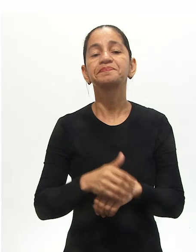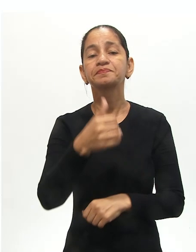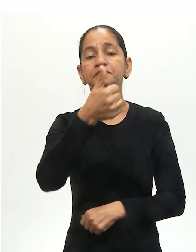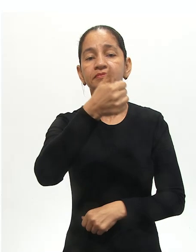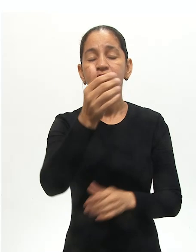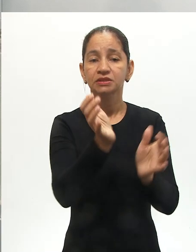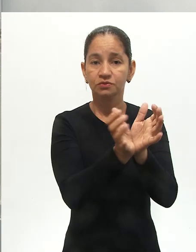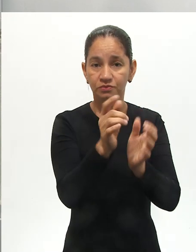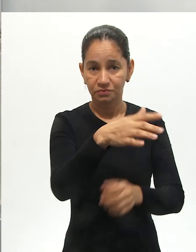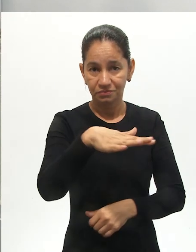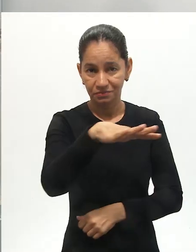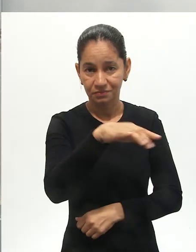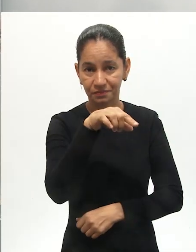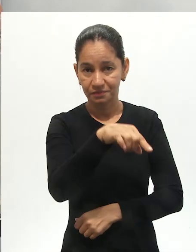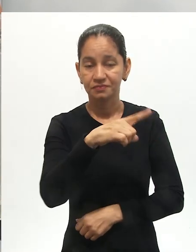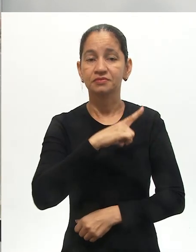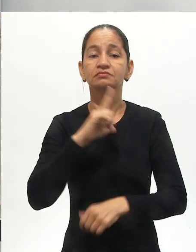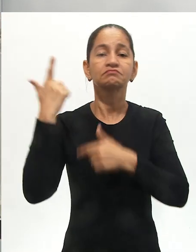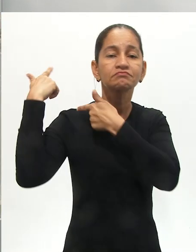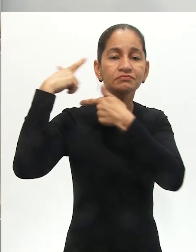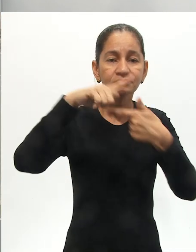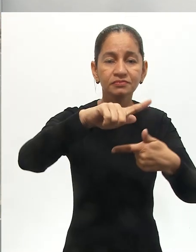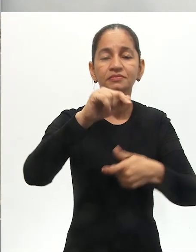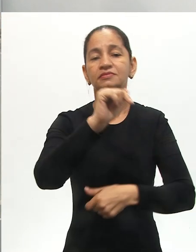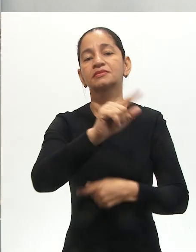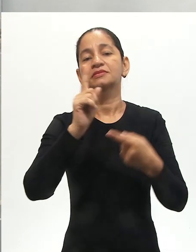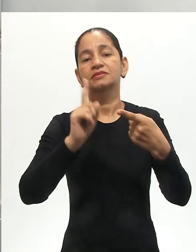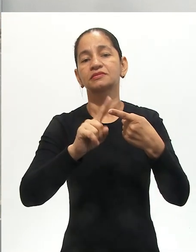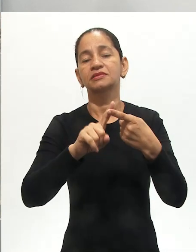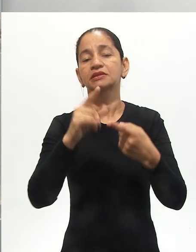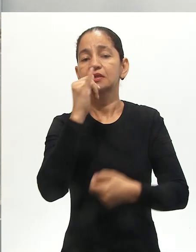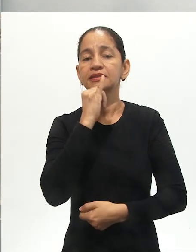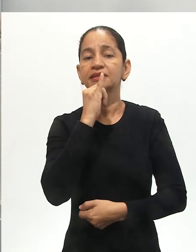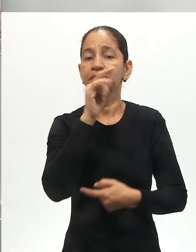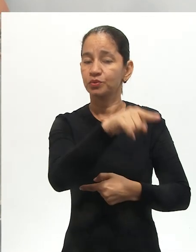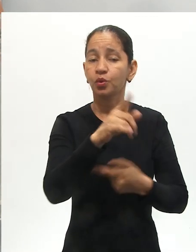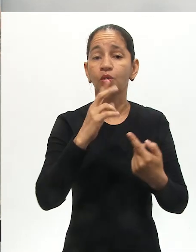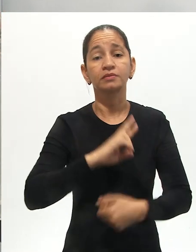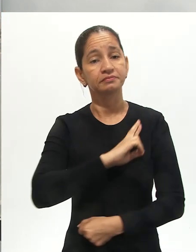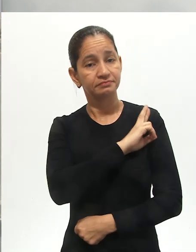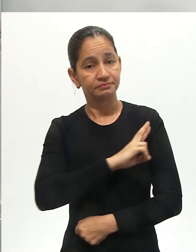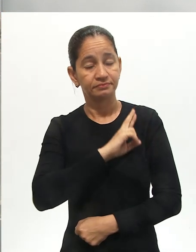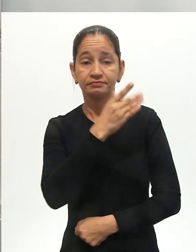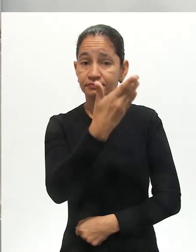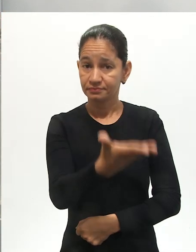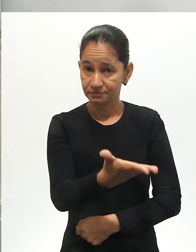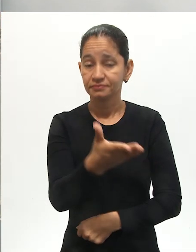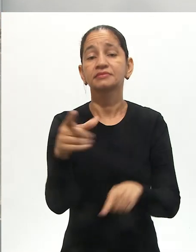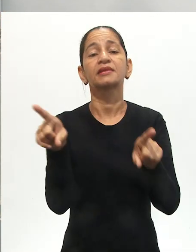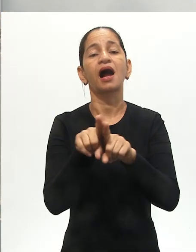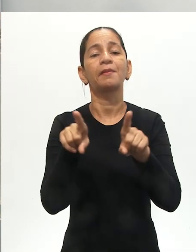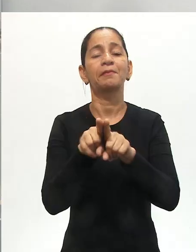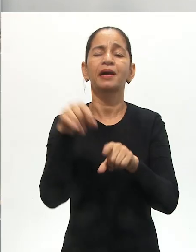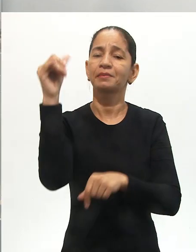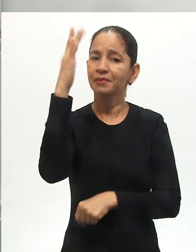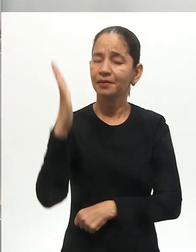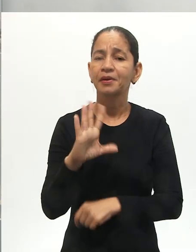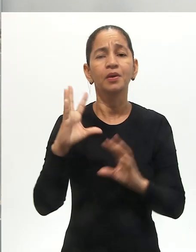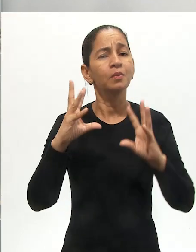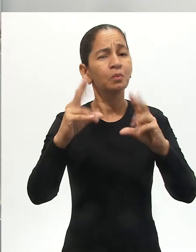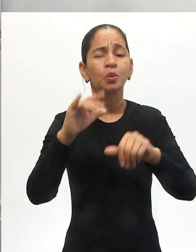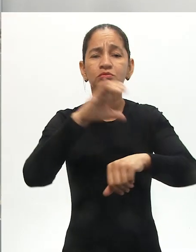a pedagogia tradicional, a pedagogia religiosa, no caso brasileiro, a pedagogia